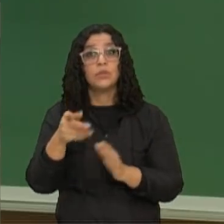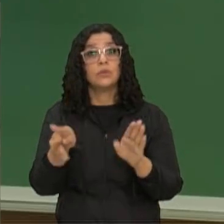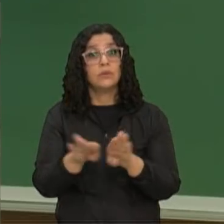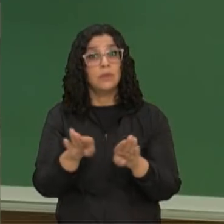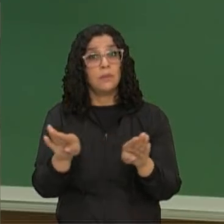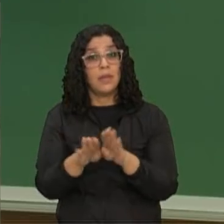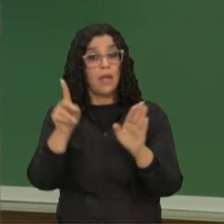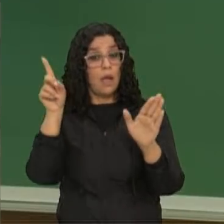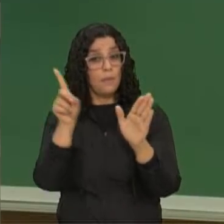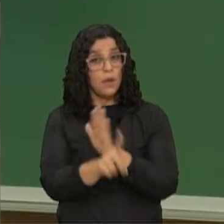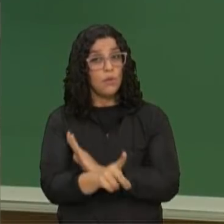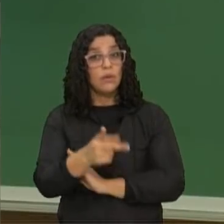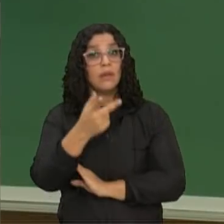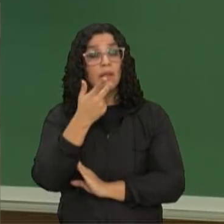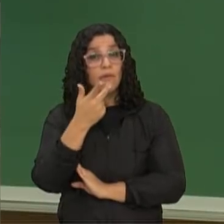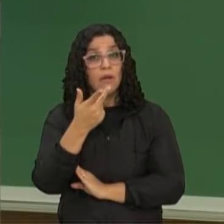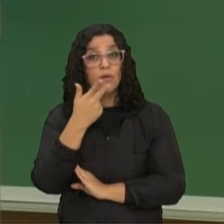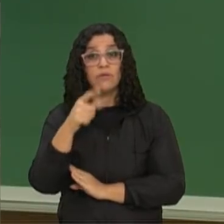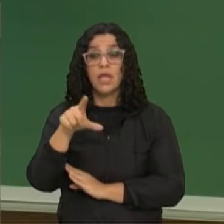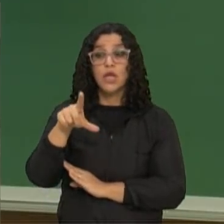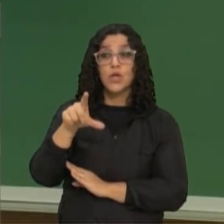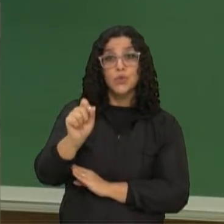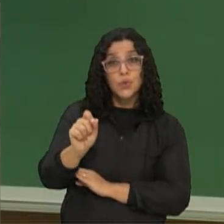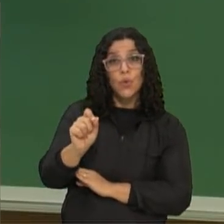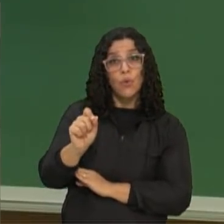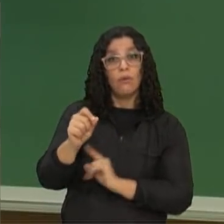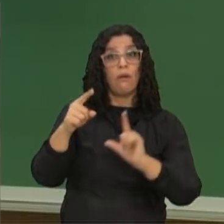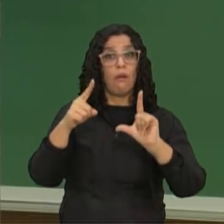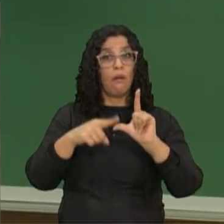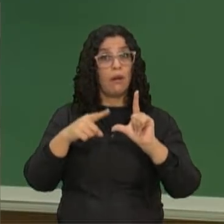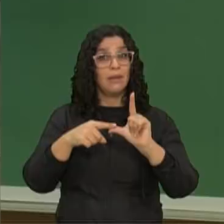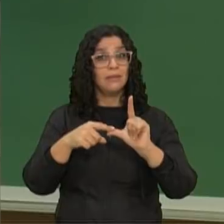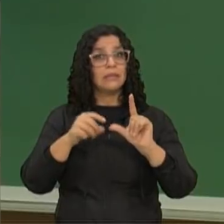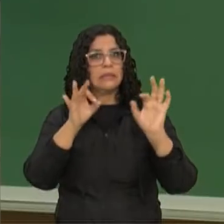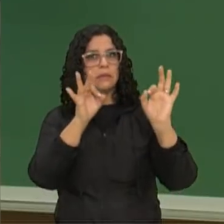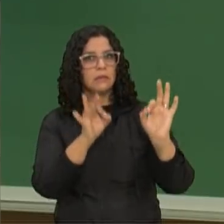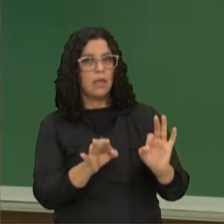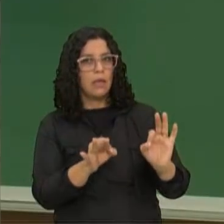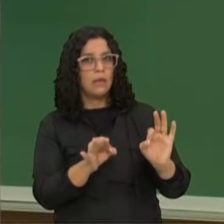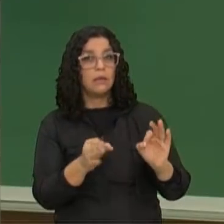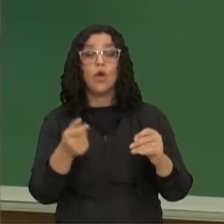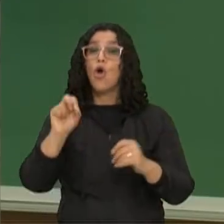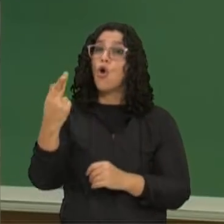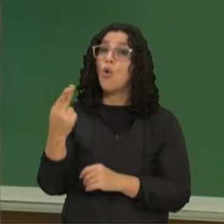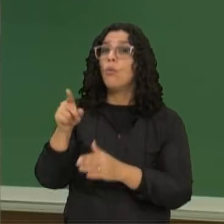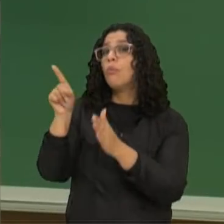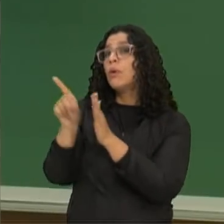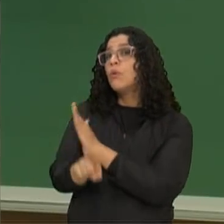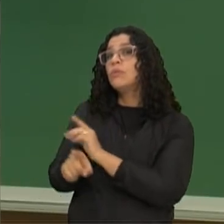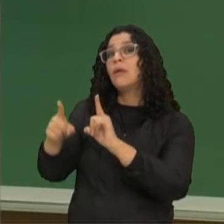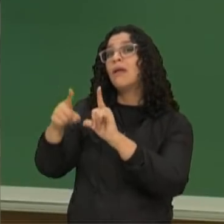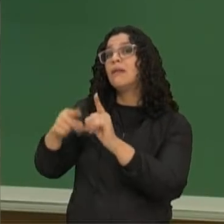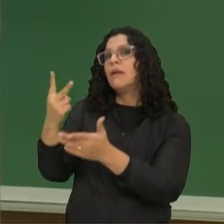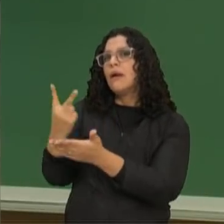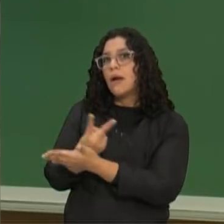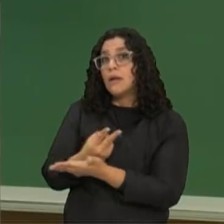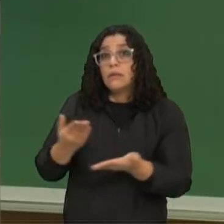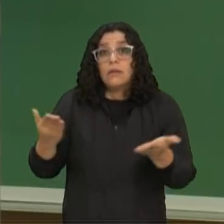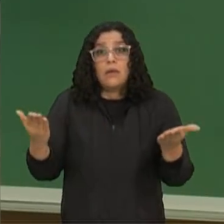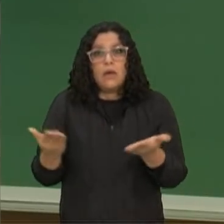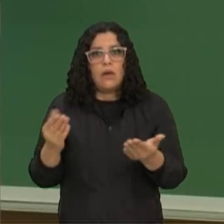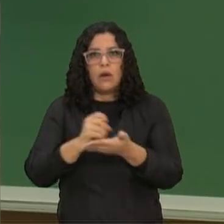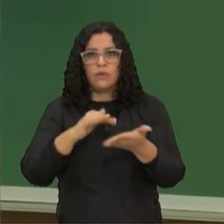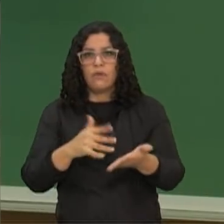que a questão pergunte para você a proposição correta, horas pode ser que ele pergunte para você a proposição falsa. Nesse